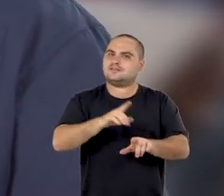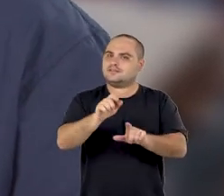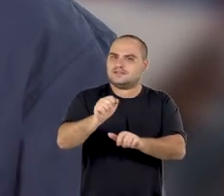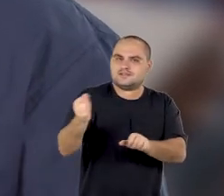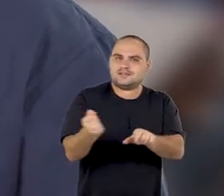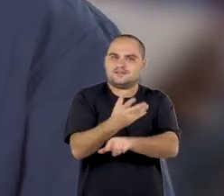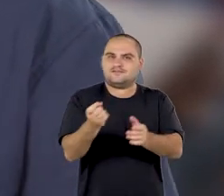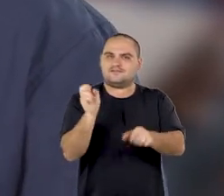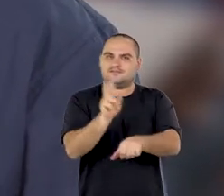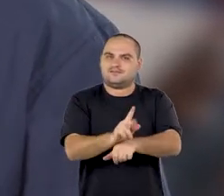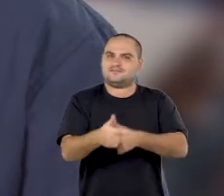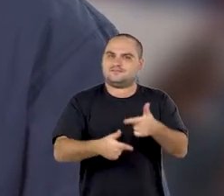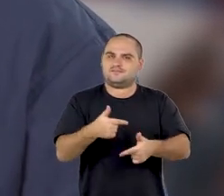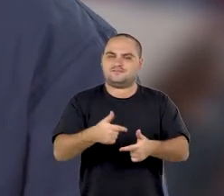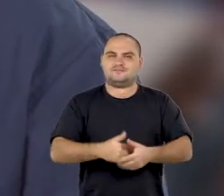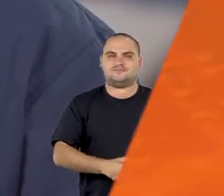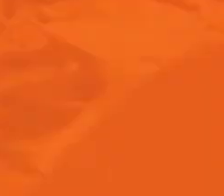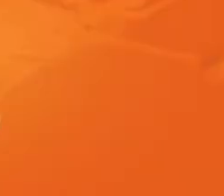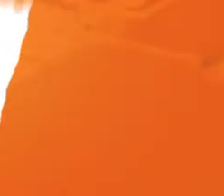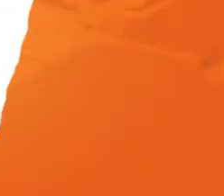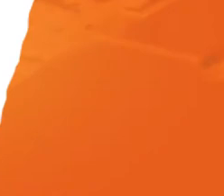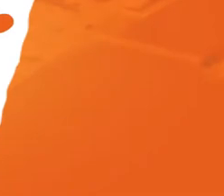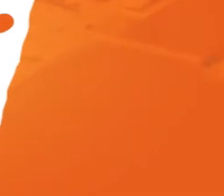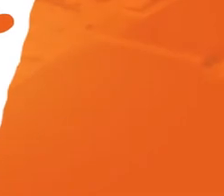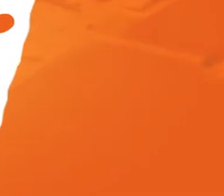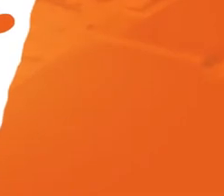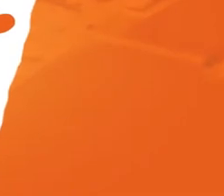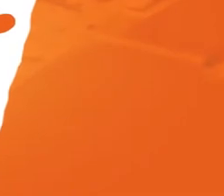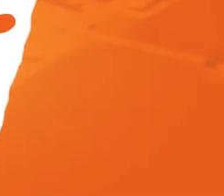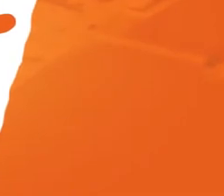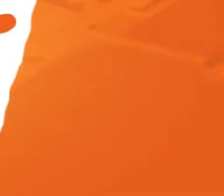educação, segurança e geração de empregos.